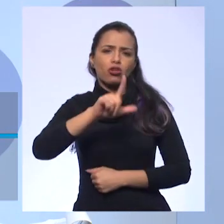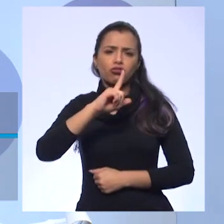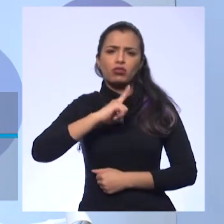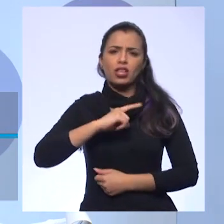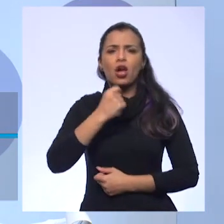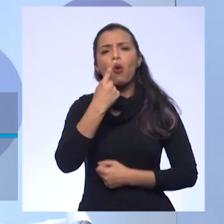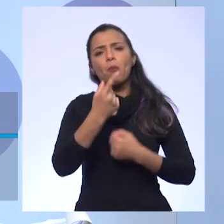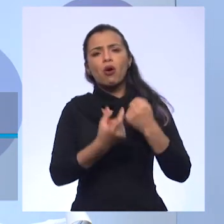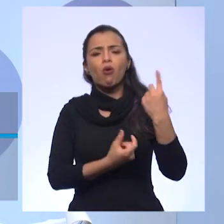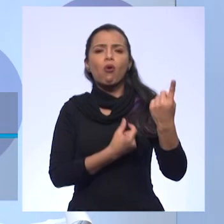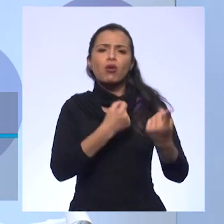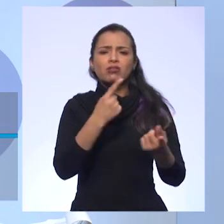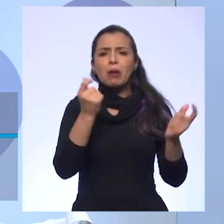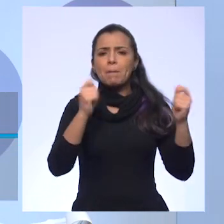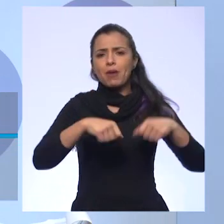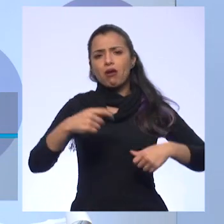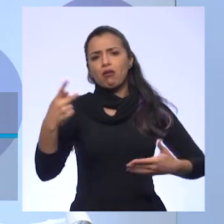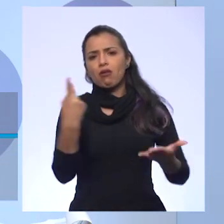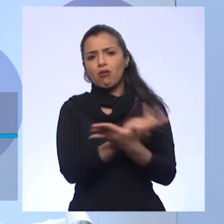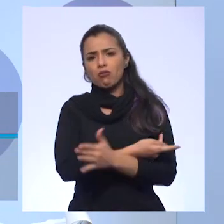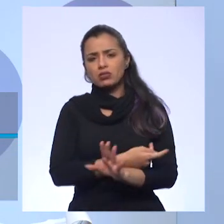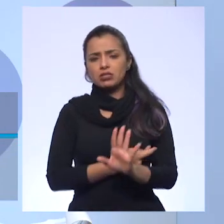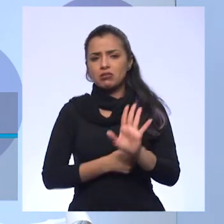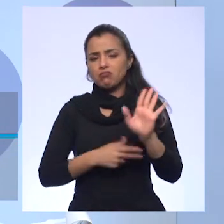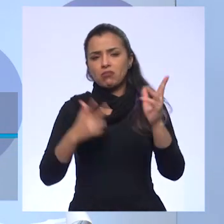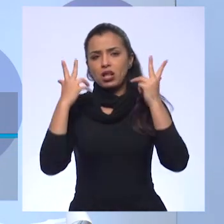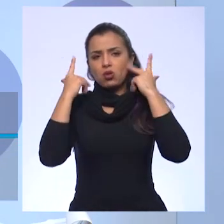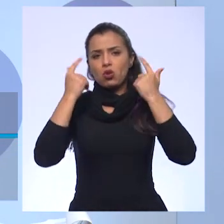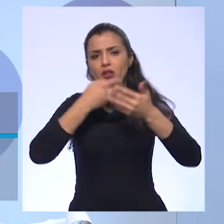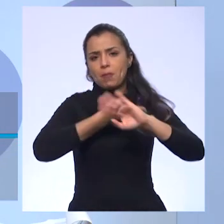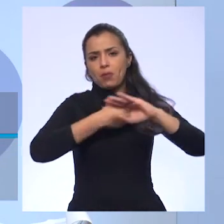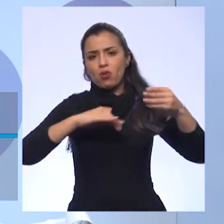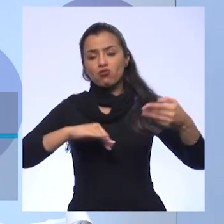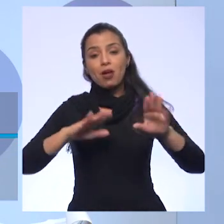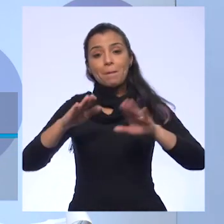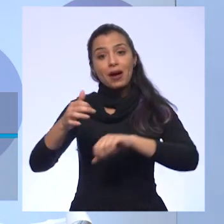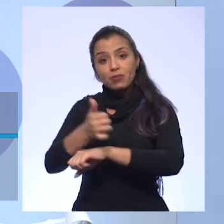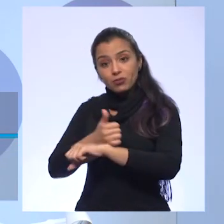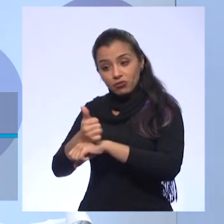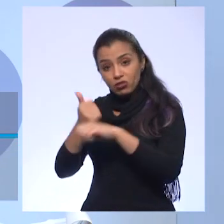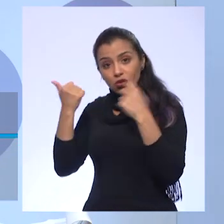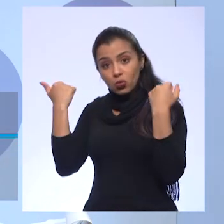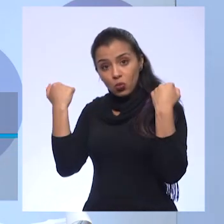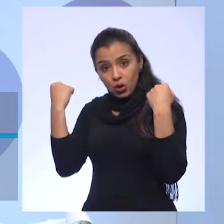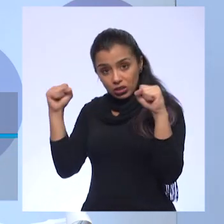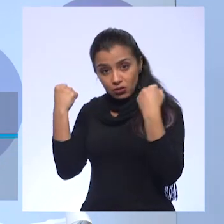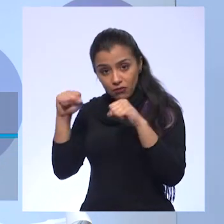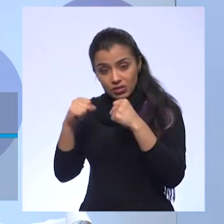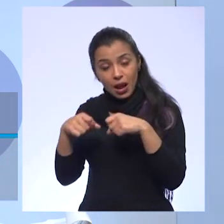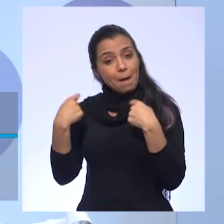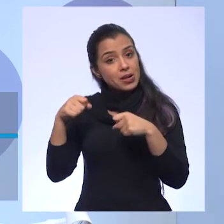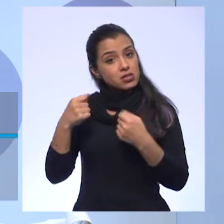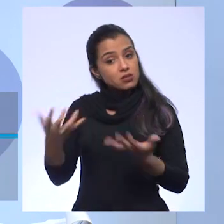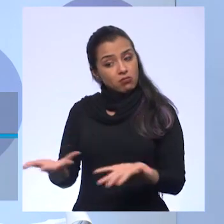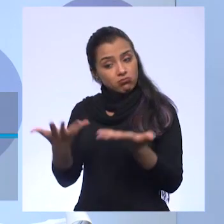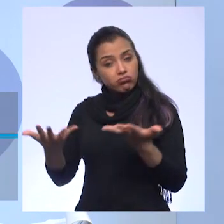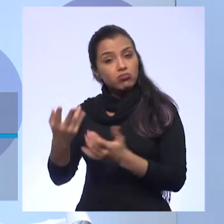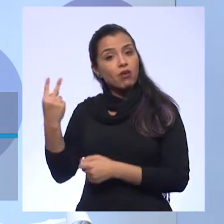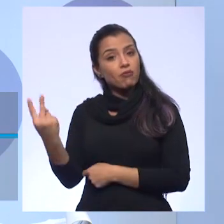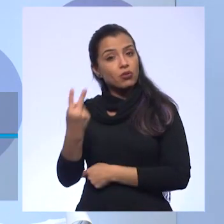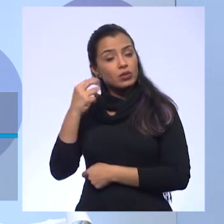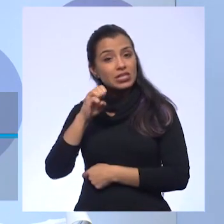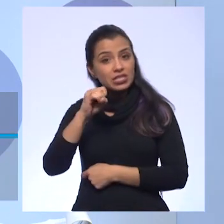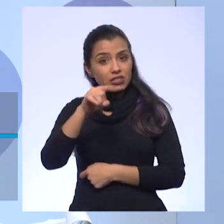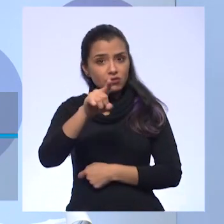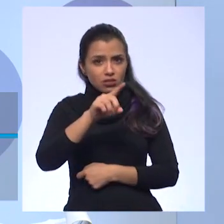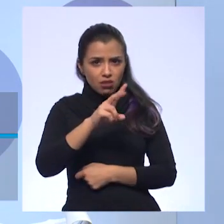sua biologia e tal. Mas o profissional de educação física tem que ser valorizado, tá bom? Exija, se um dia você for praticar